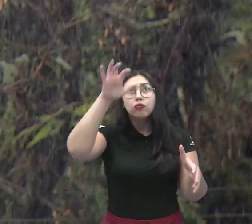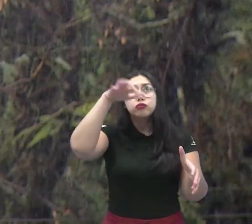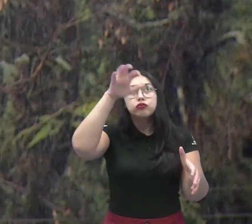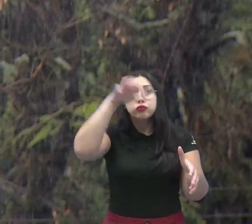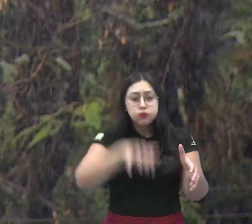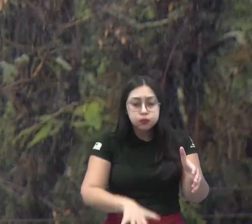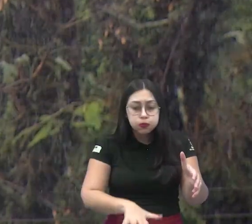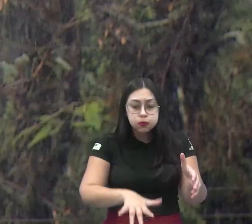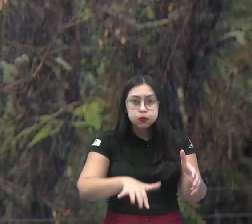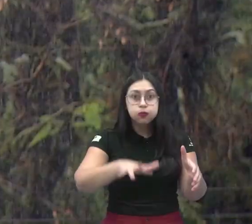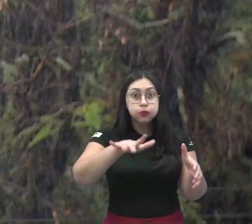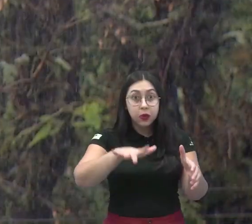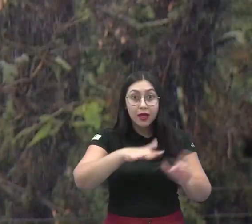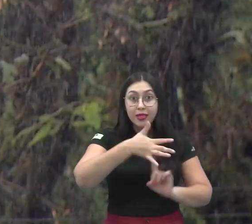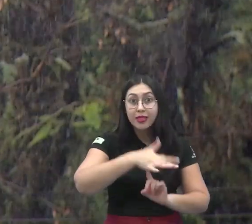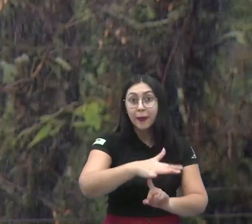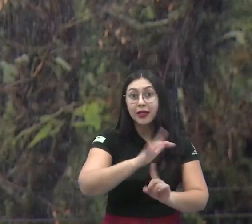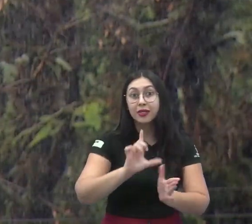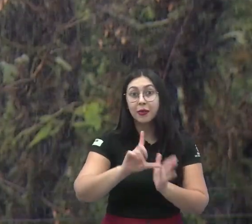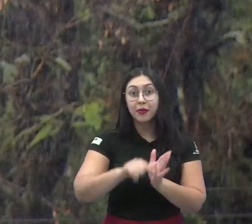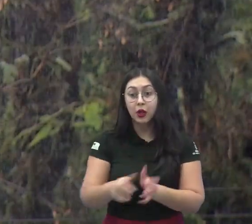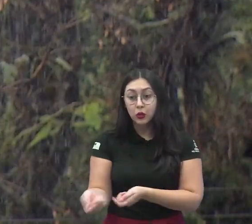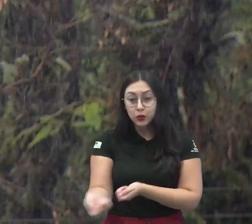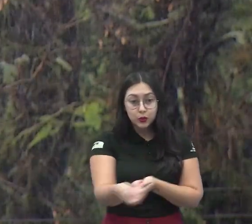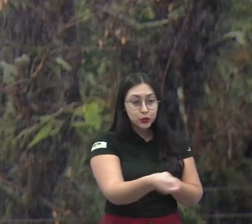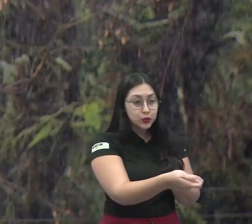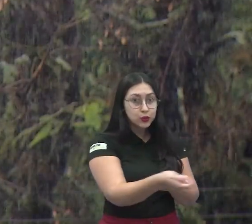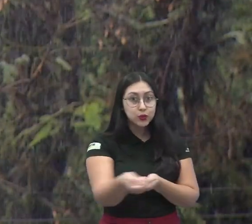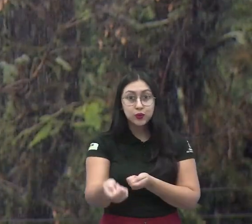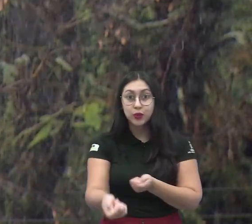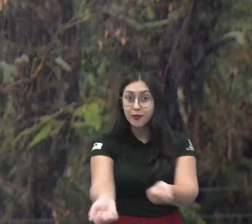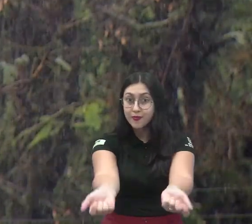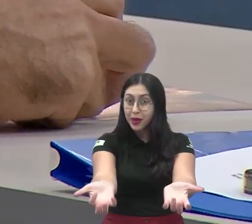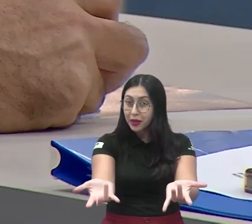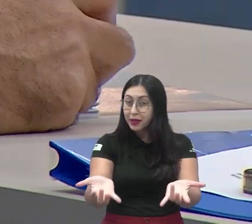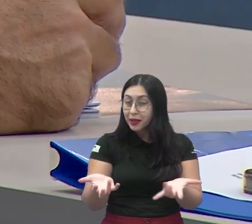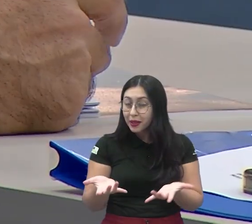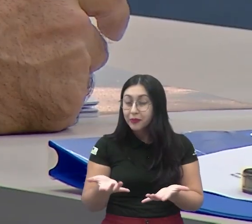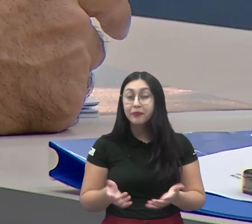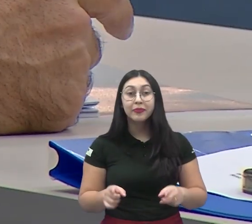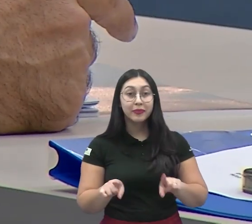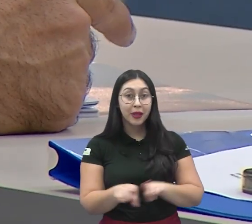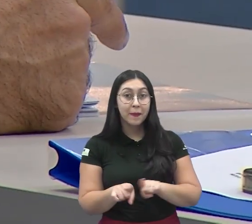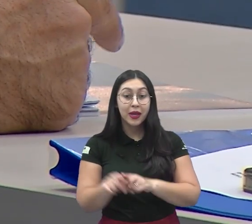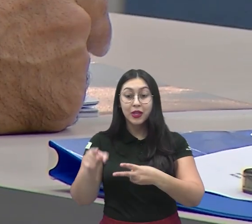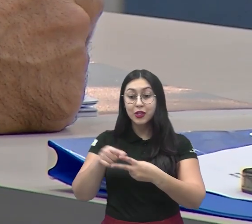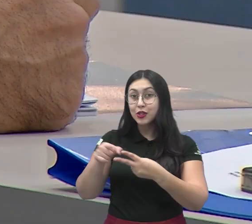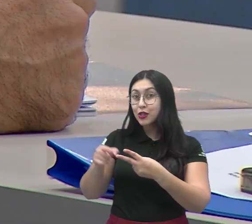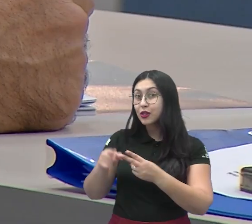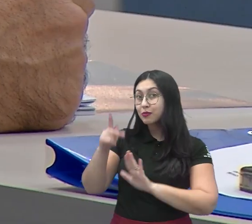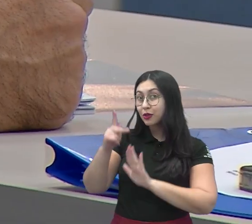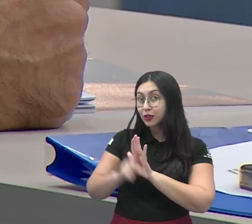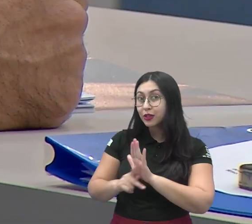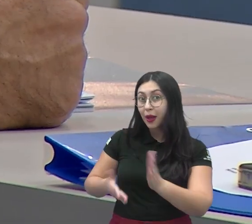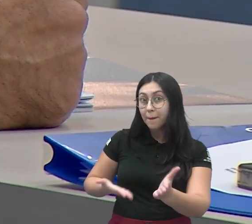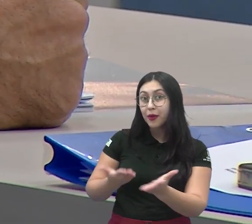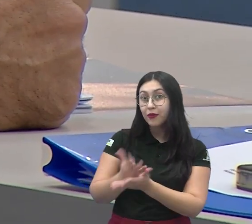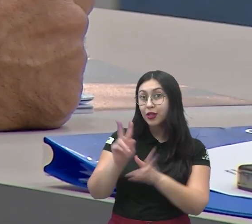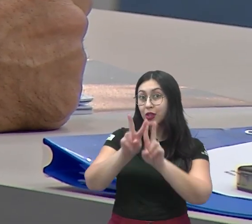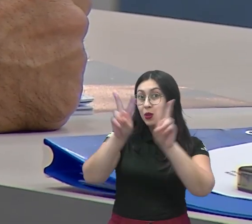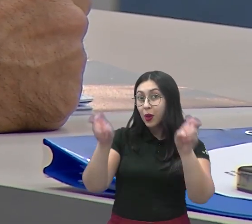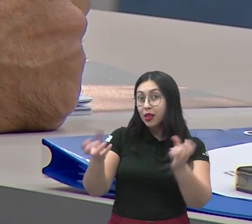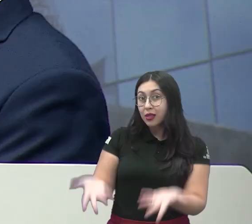de água da chuva em praças para irrigação de jardins do município. Já 2 projetos aprovados têm como tema